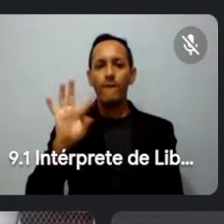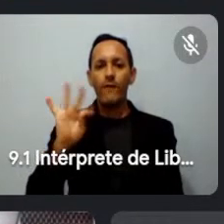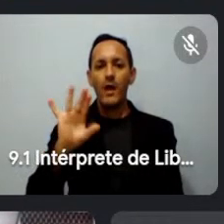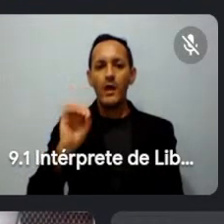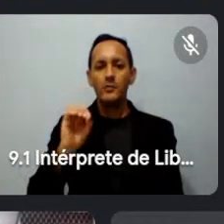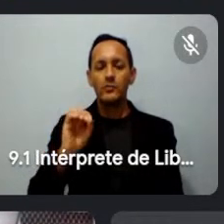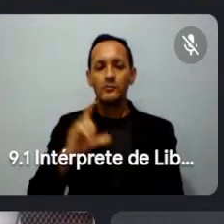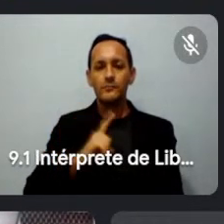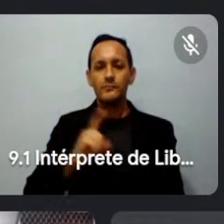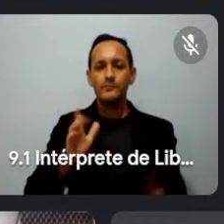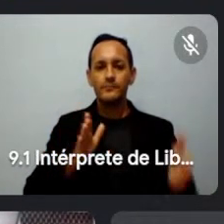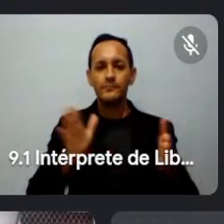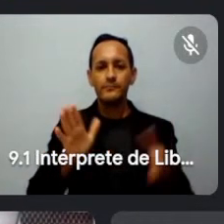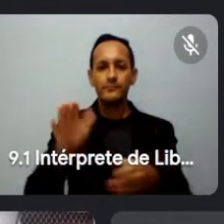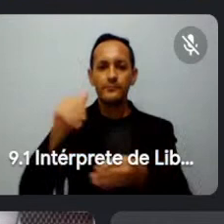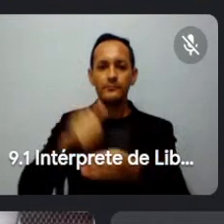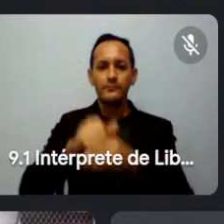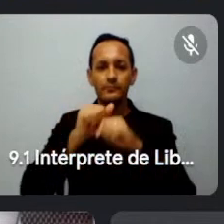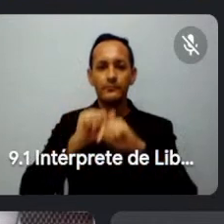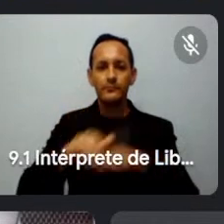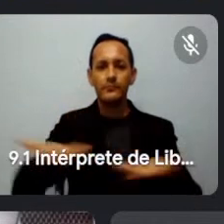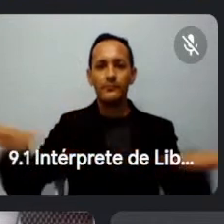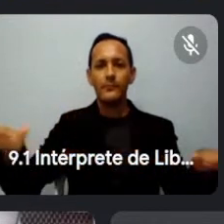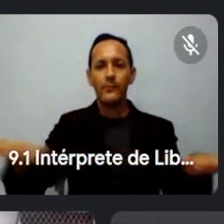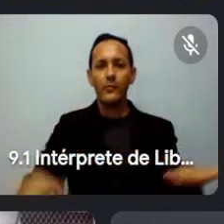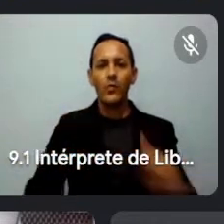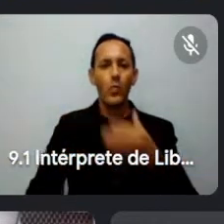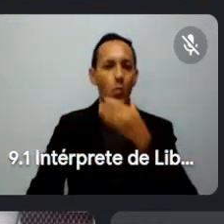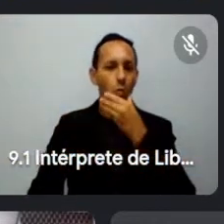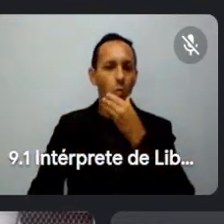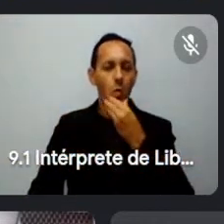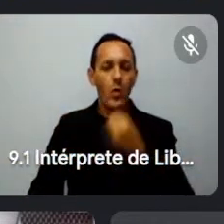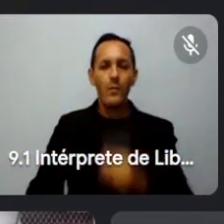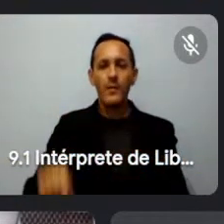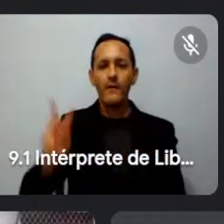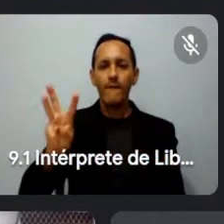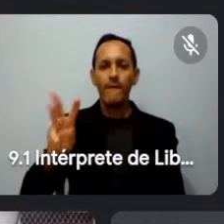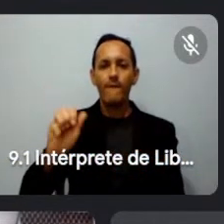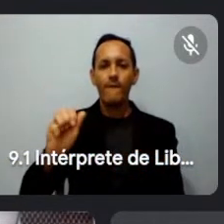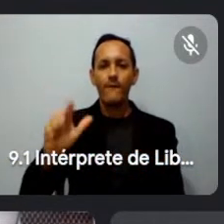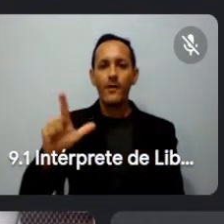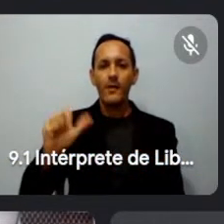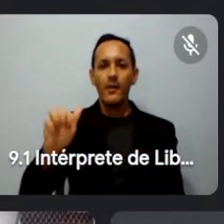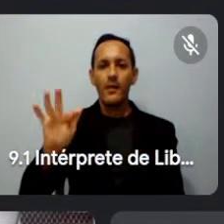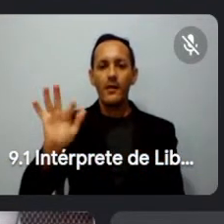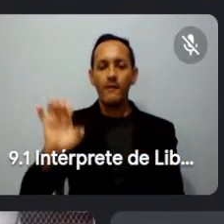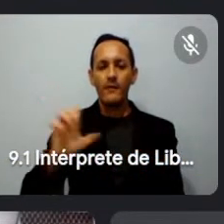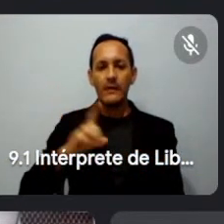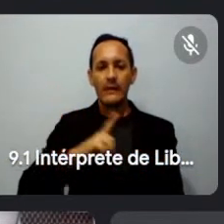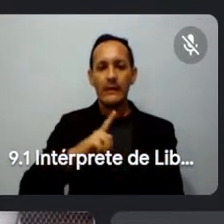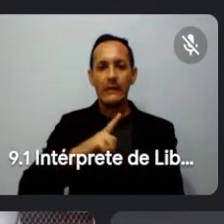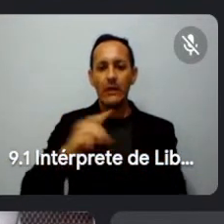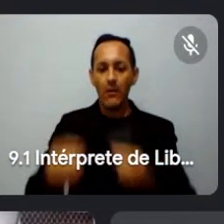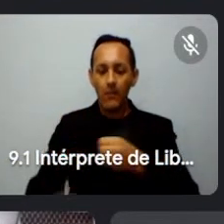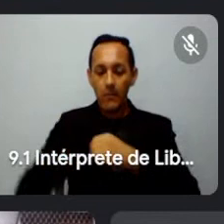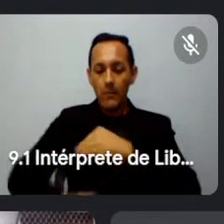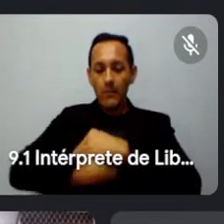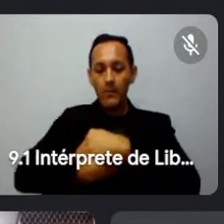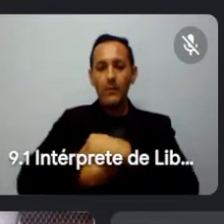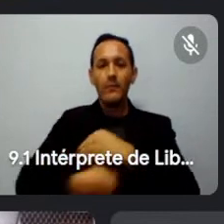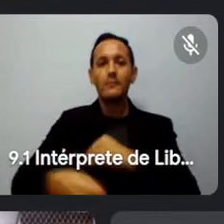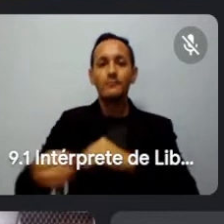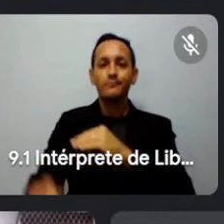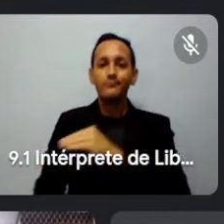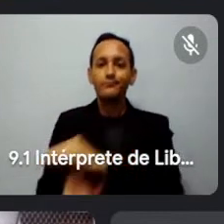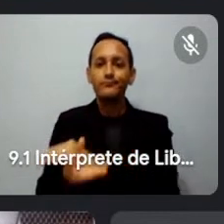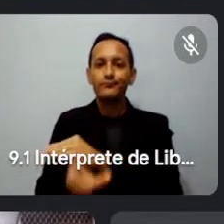e depois veio a puxou o Alex Souza dos Santos e dizendo beneficiarem de um até de